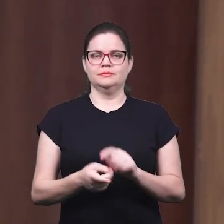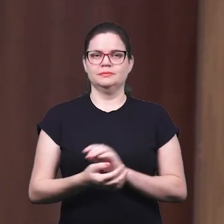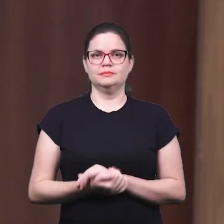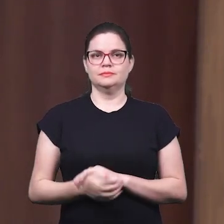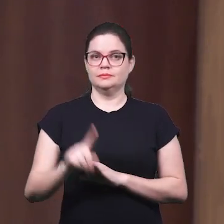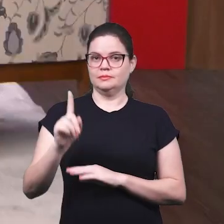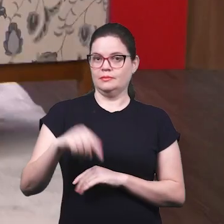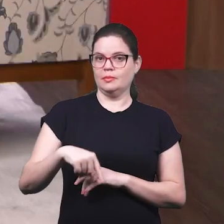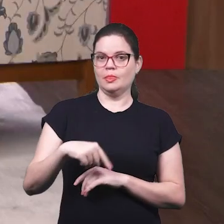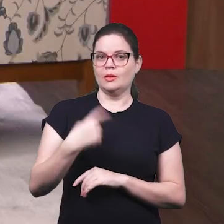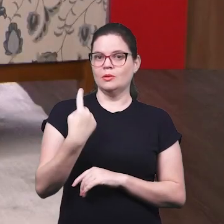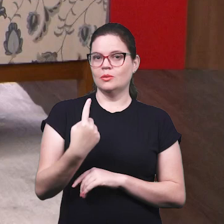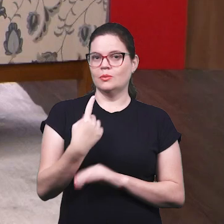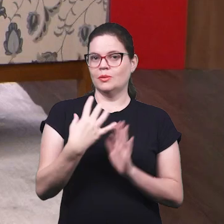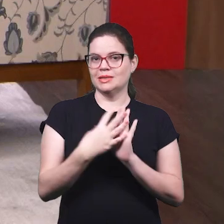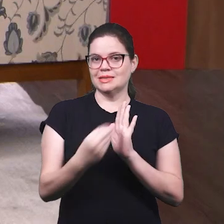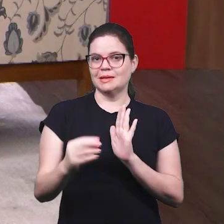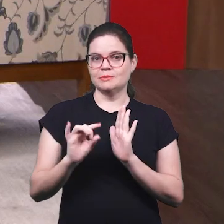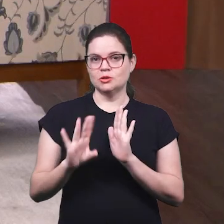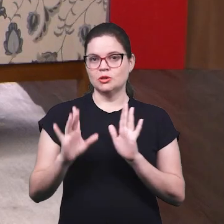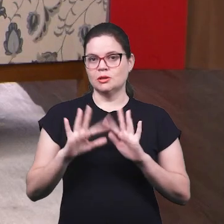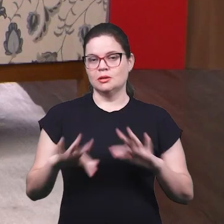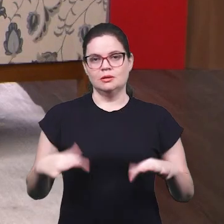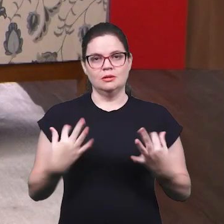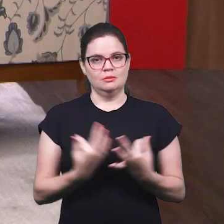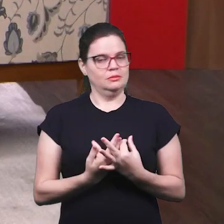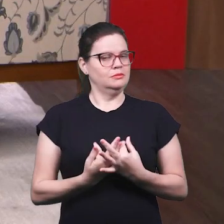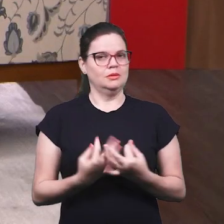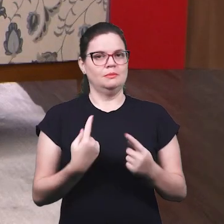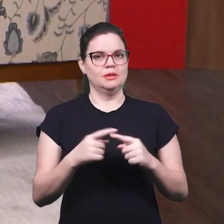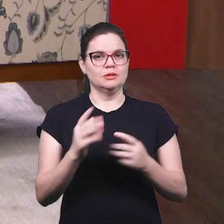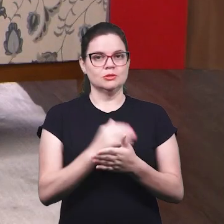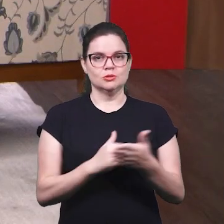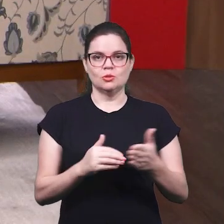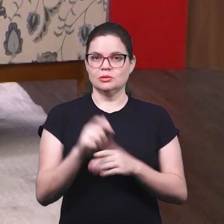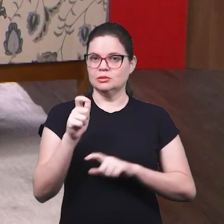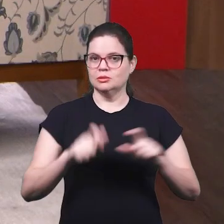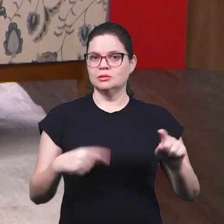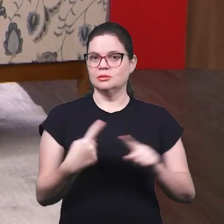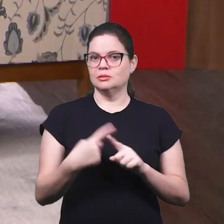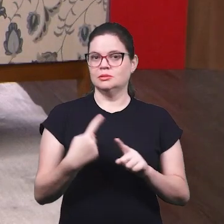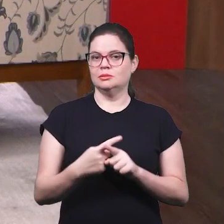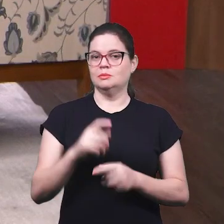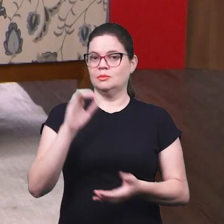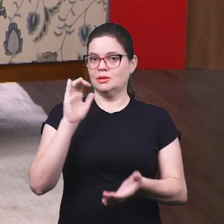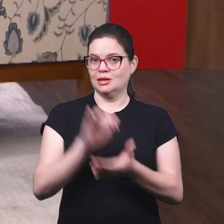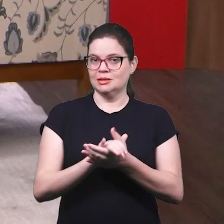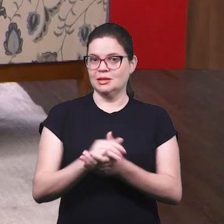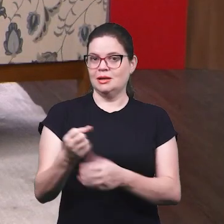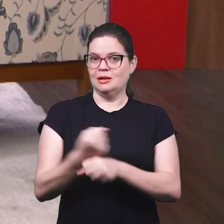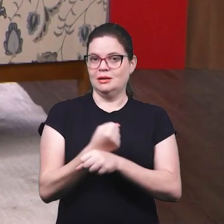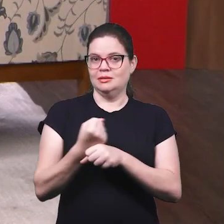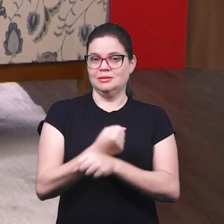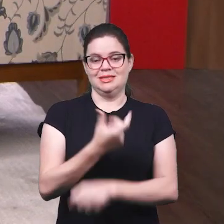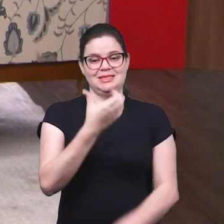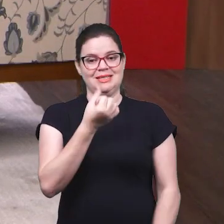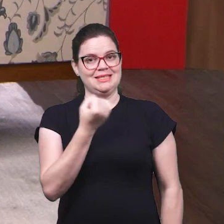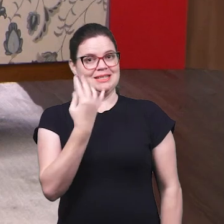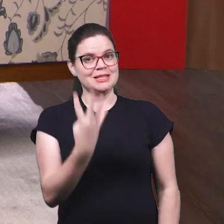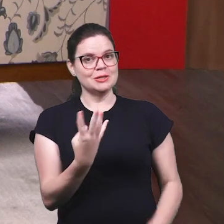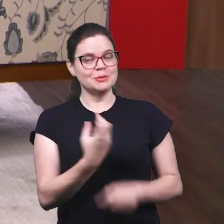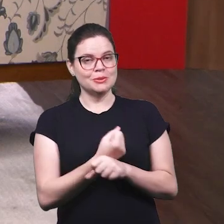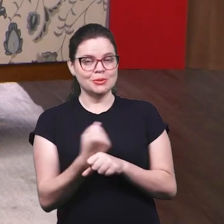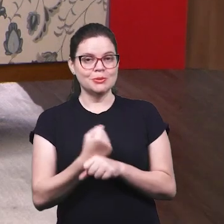um exemplo não só para a família, né? Para todos nós, porque um casamento que dura 74 anos,